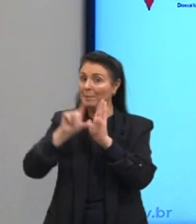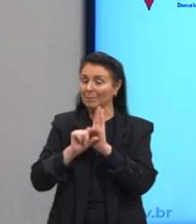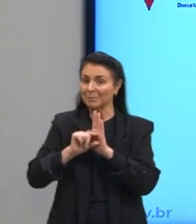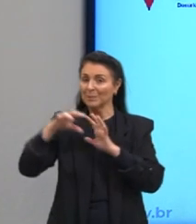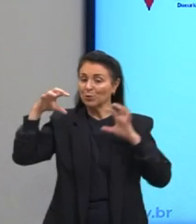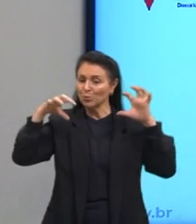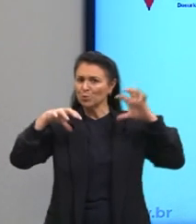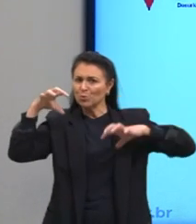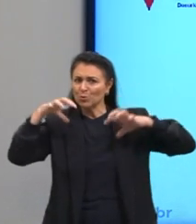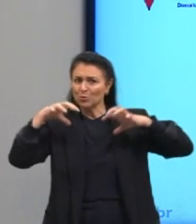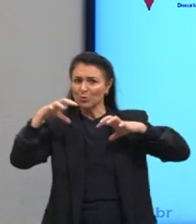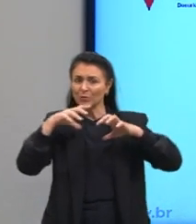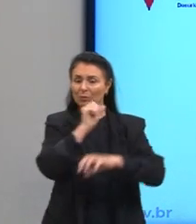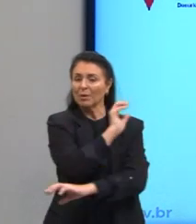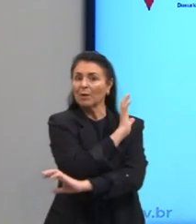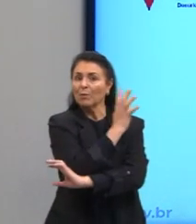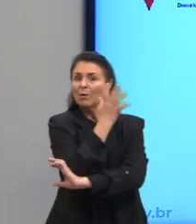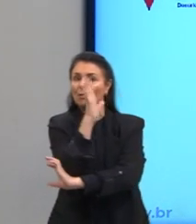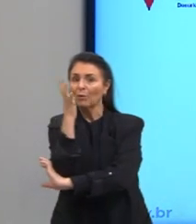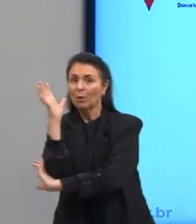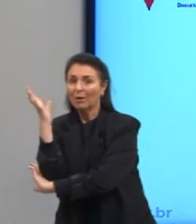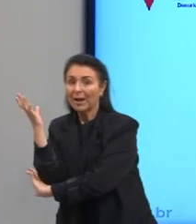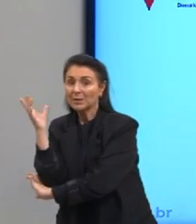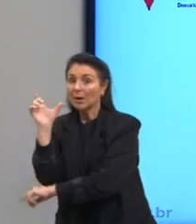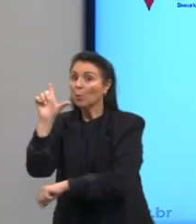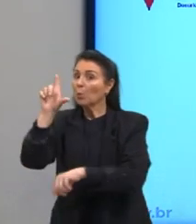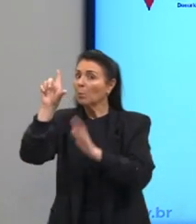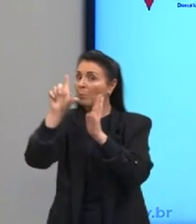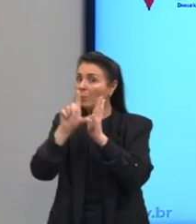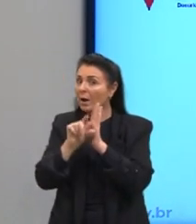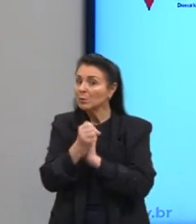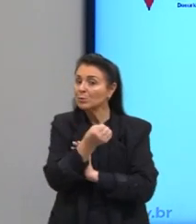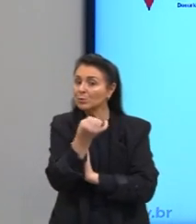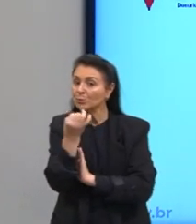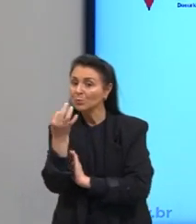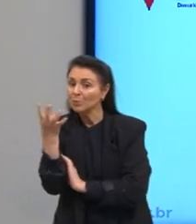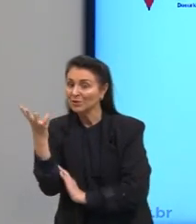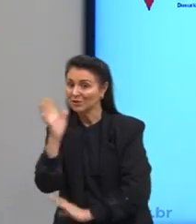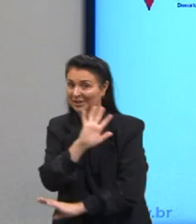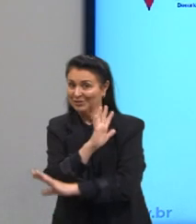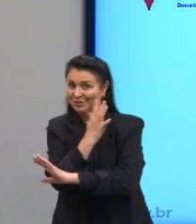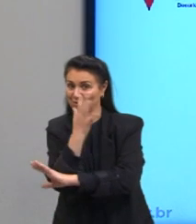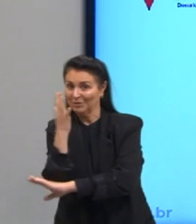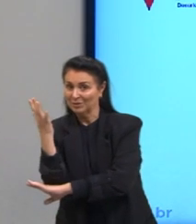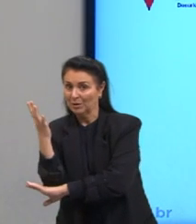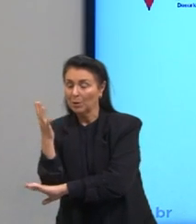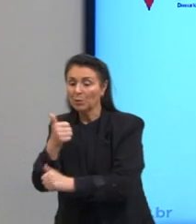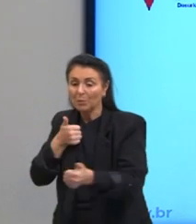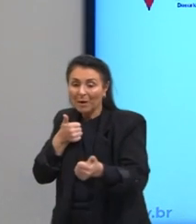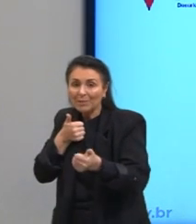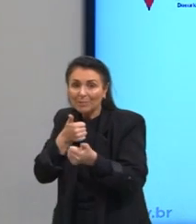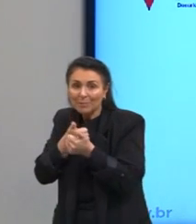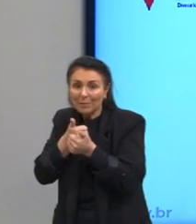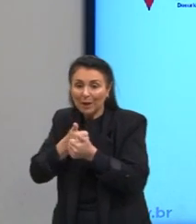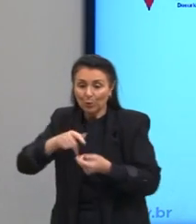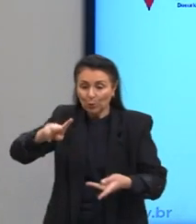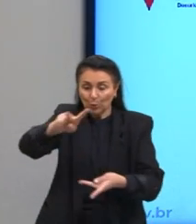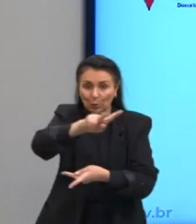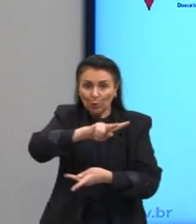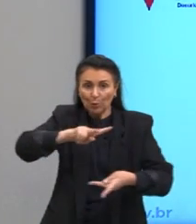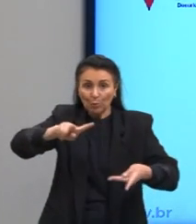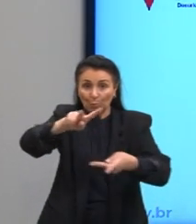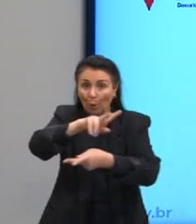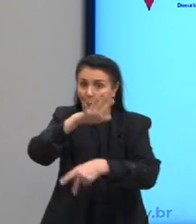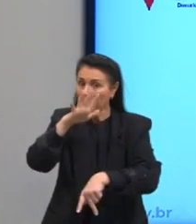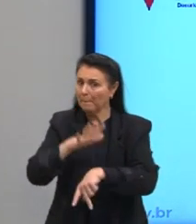nós vamos ter a floresta menos densa E aí então nós vamos ter essa relação aí quanto mais perto do Polo mais frio né